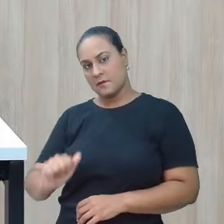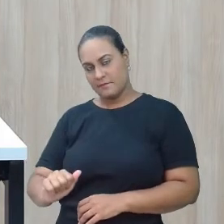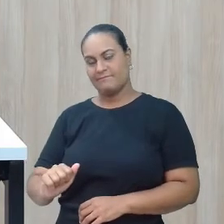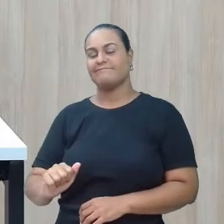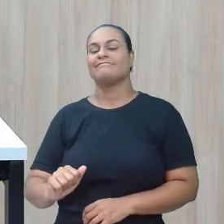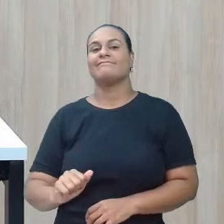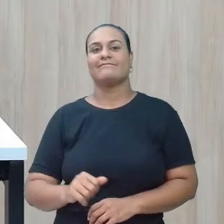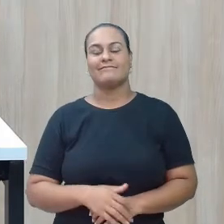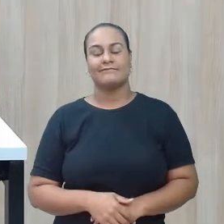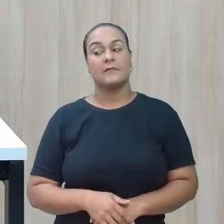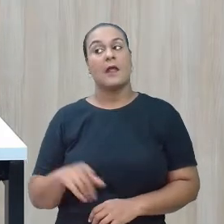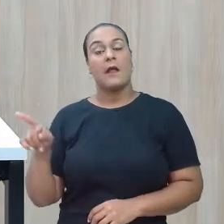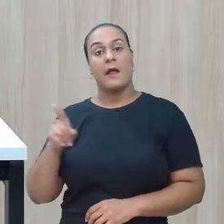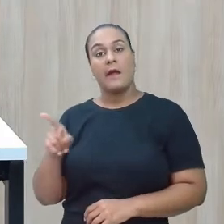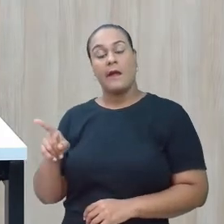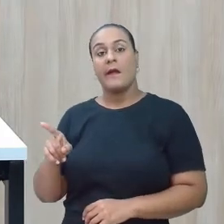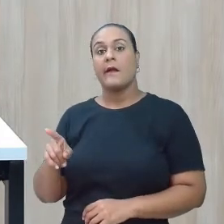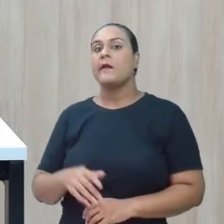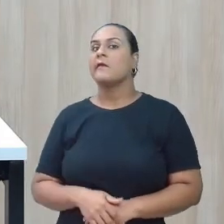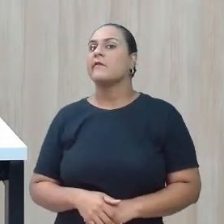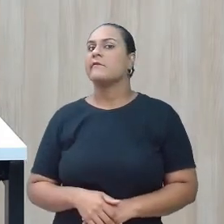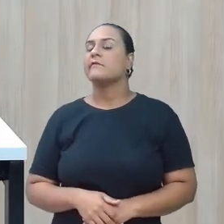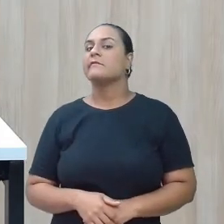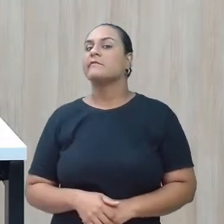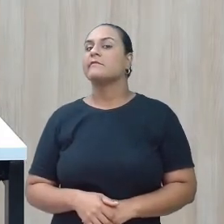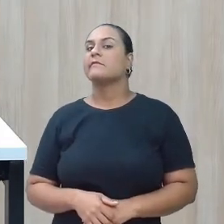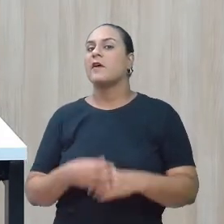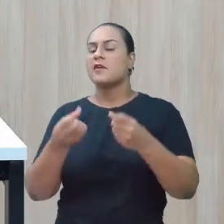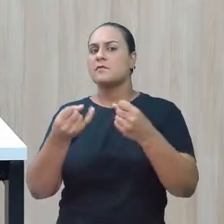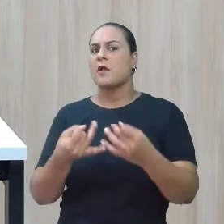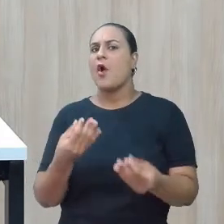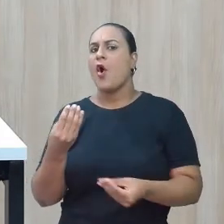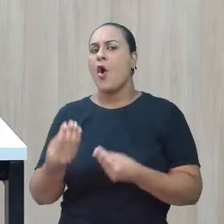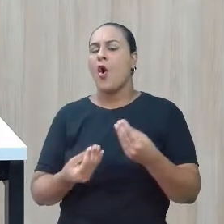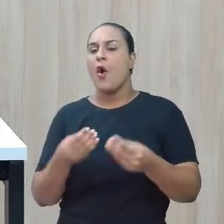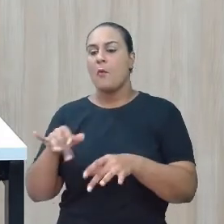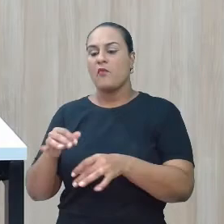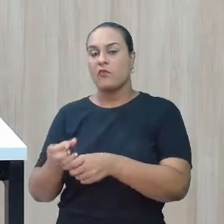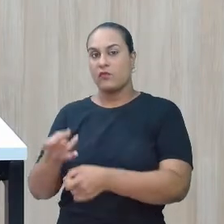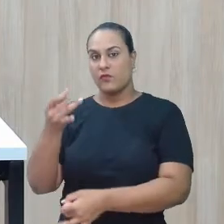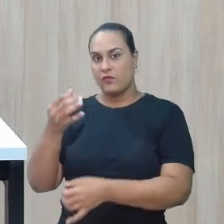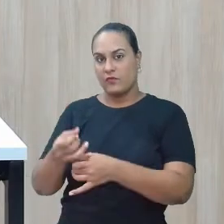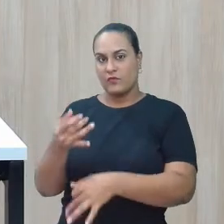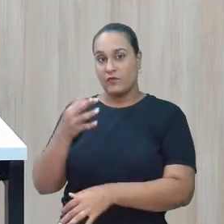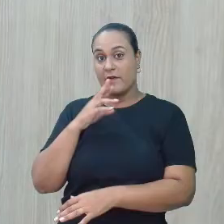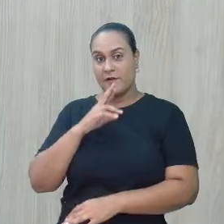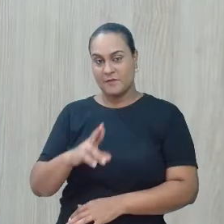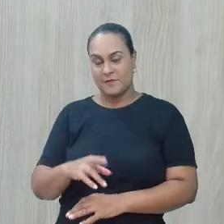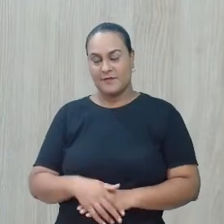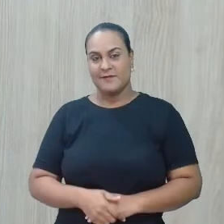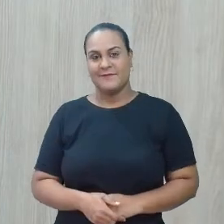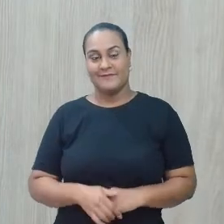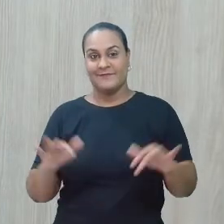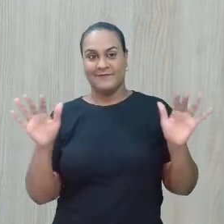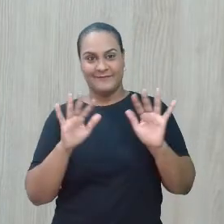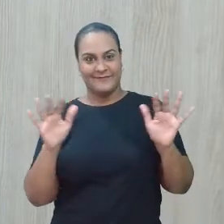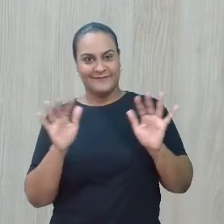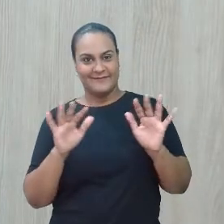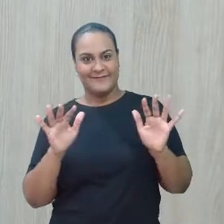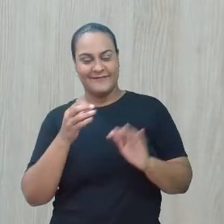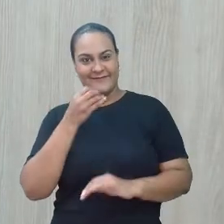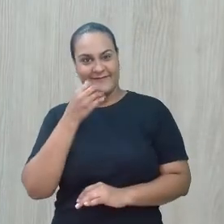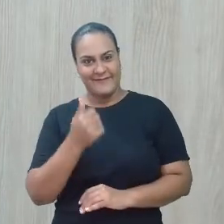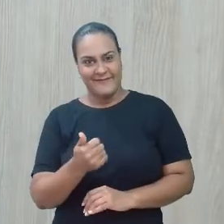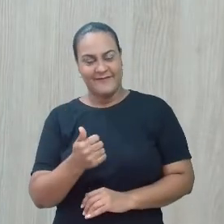Cláudia. E ela vai dizer para vocês como é que vocês vão colocar isso no chat. Vamos lá, Cláudia. Olá, professora, tudo